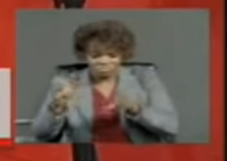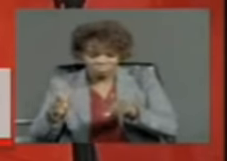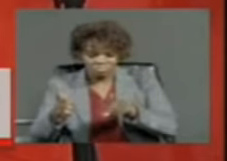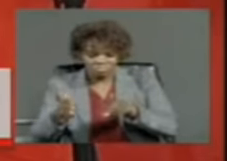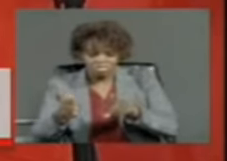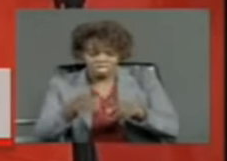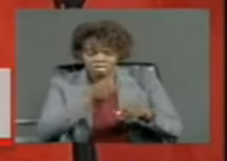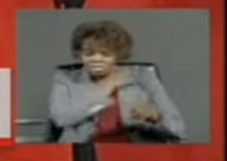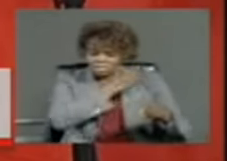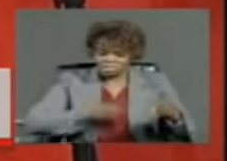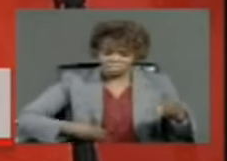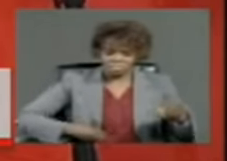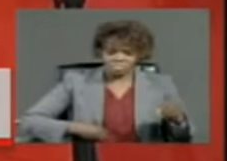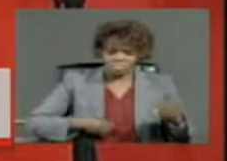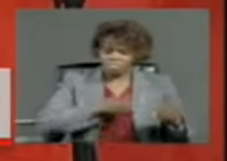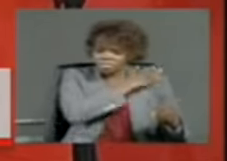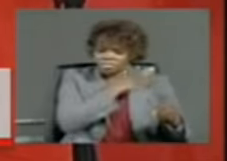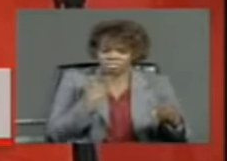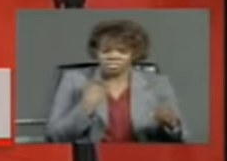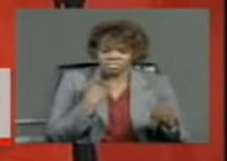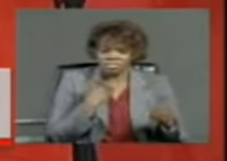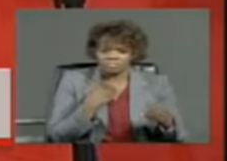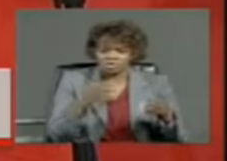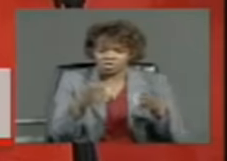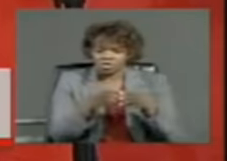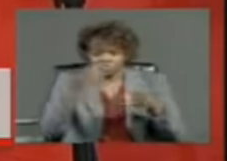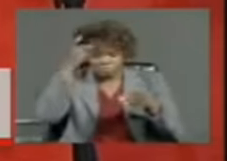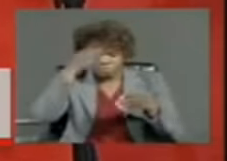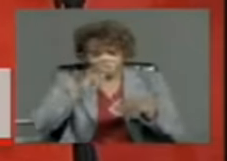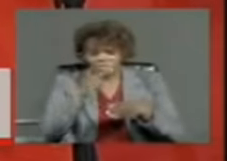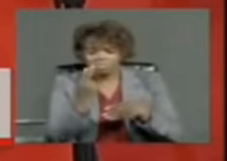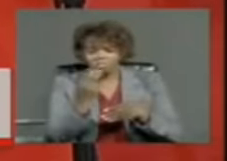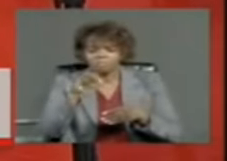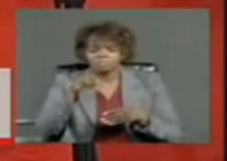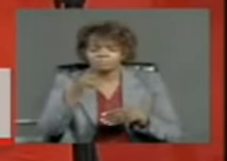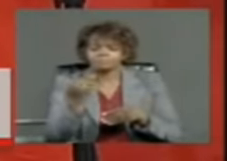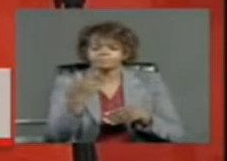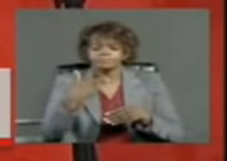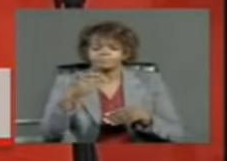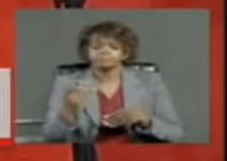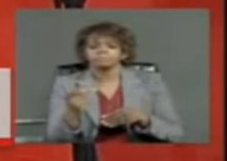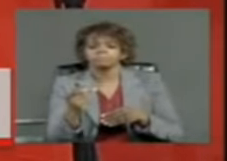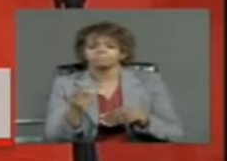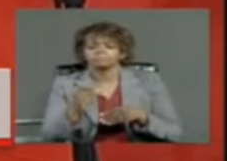Uns estão no MPLA, outros estão na UNITA, outros não têm partido.